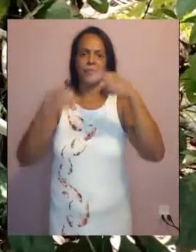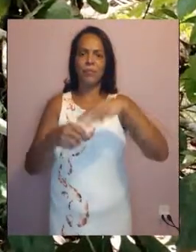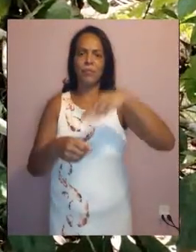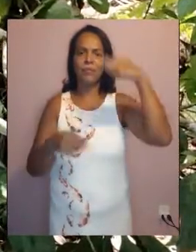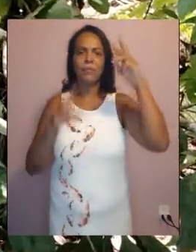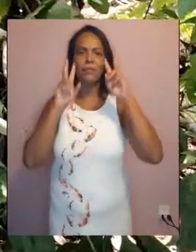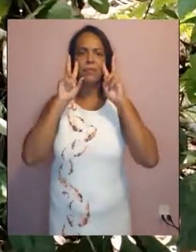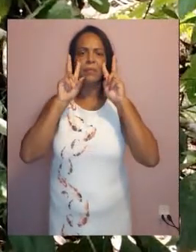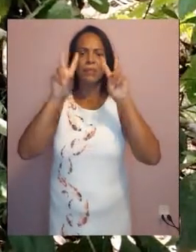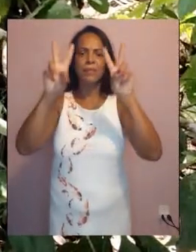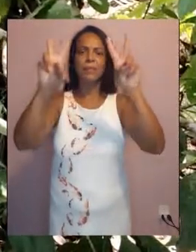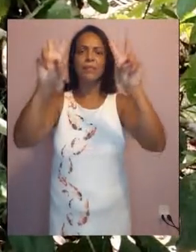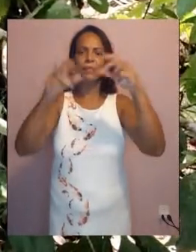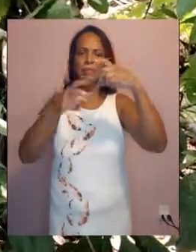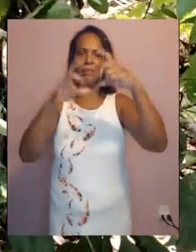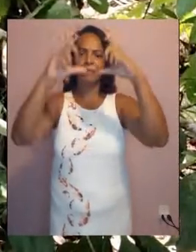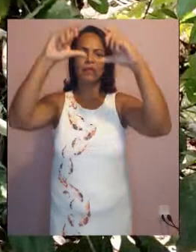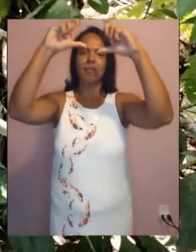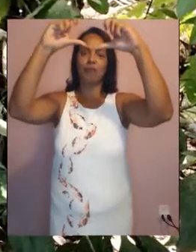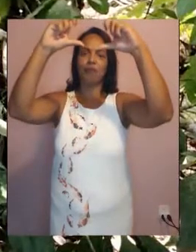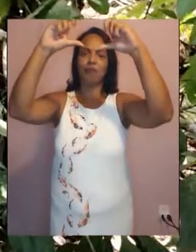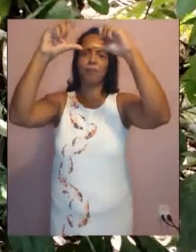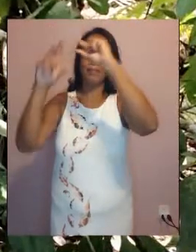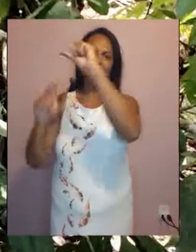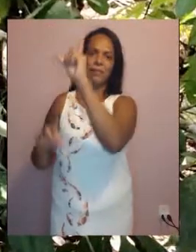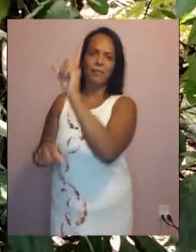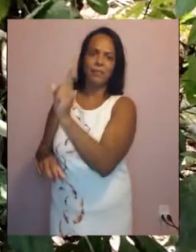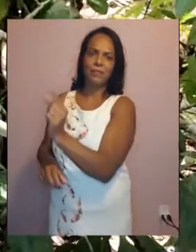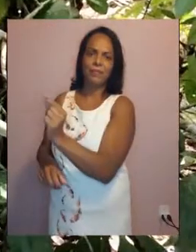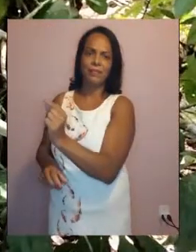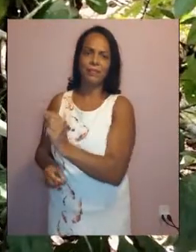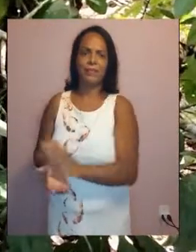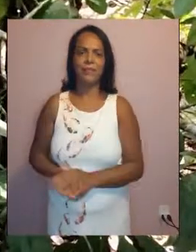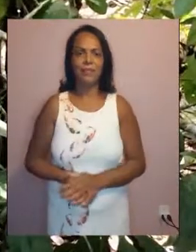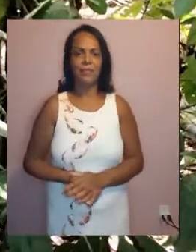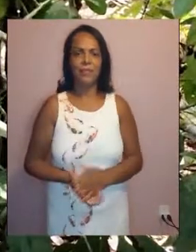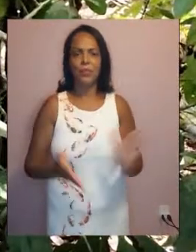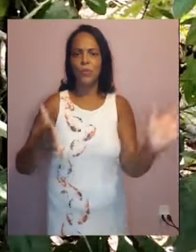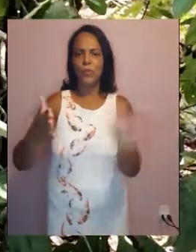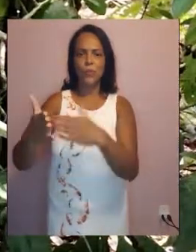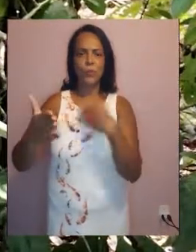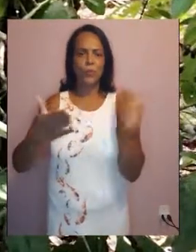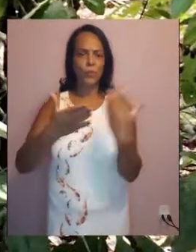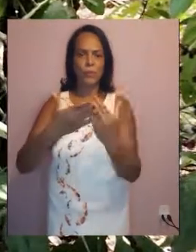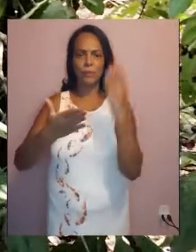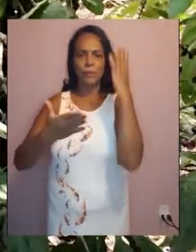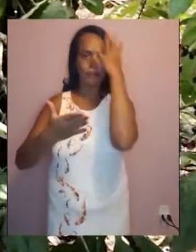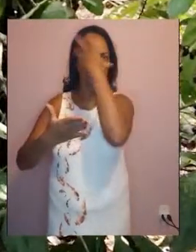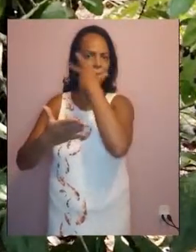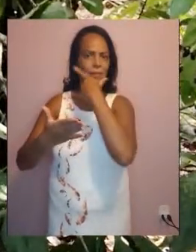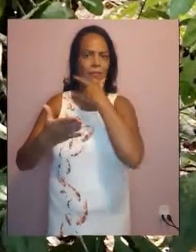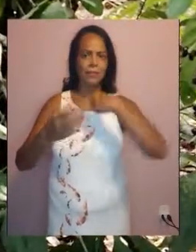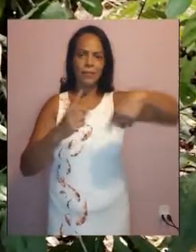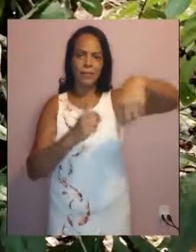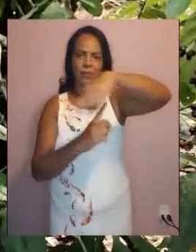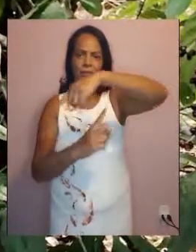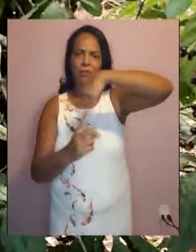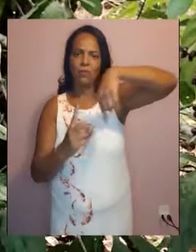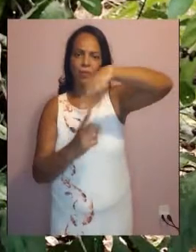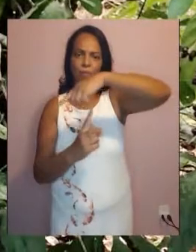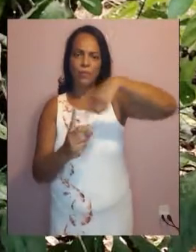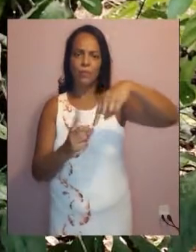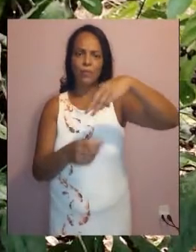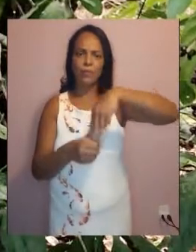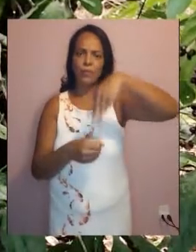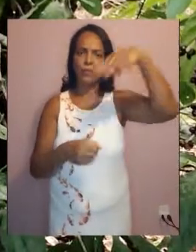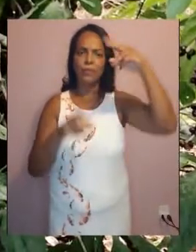fitava. Com todo esse panorama e o efeito do chá chegando, e ele